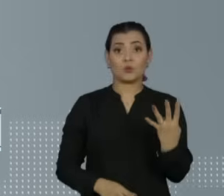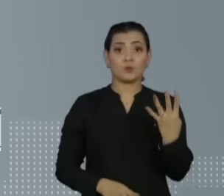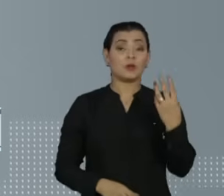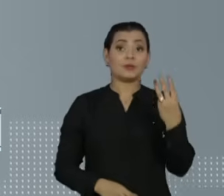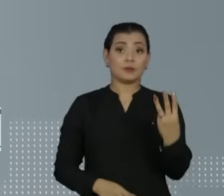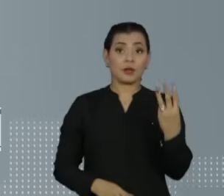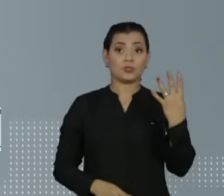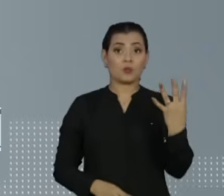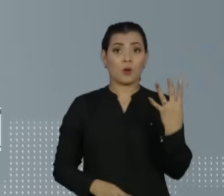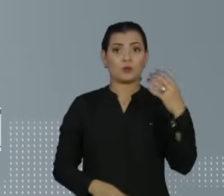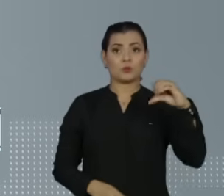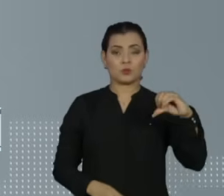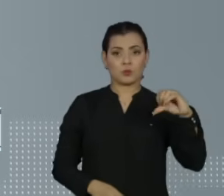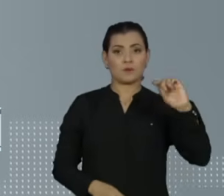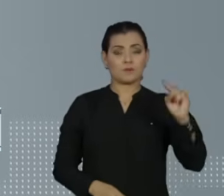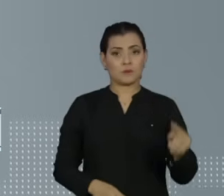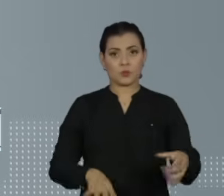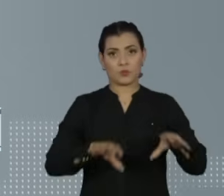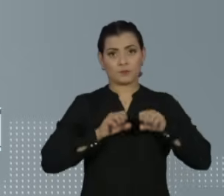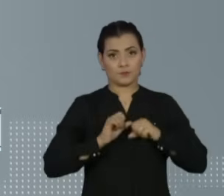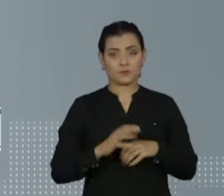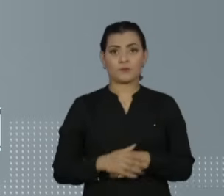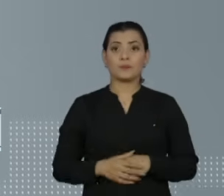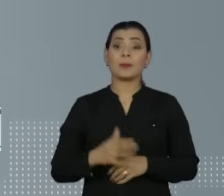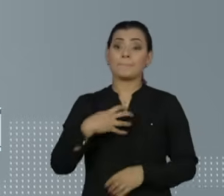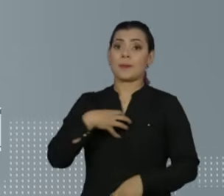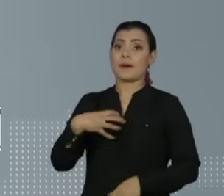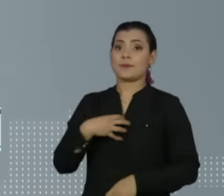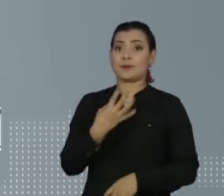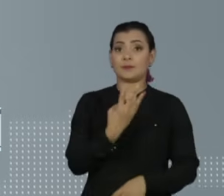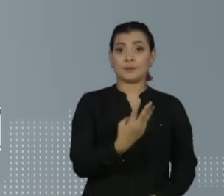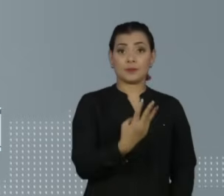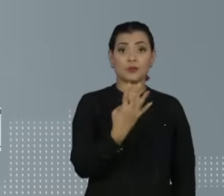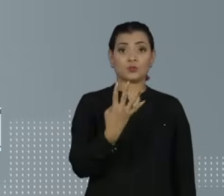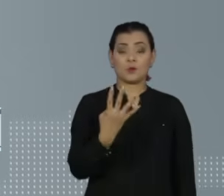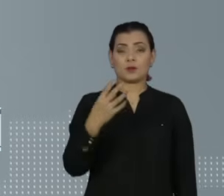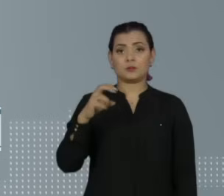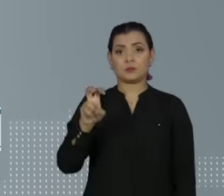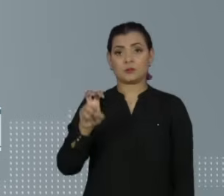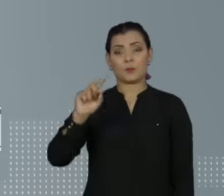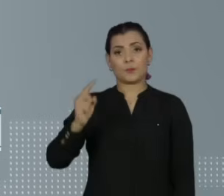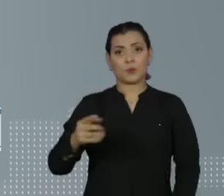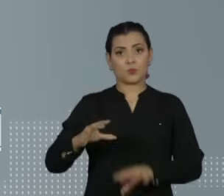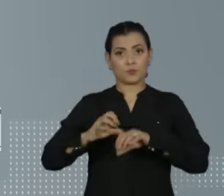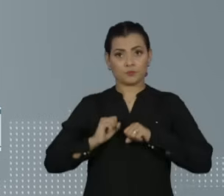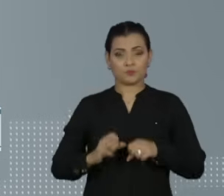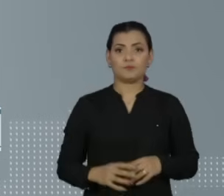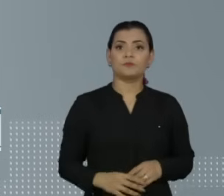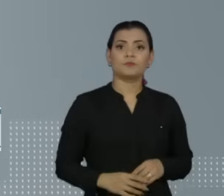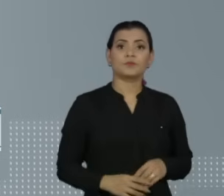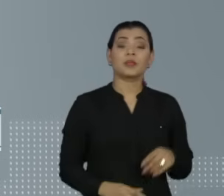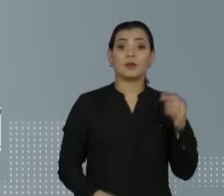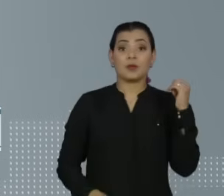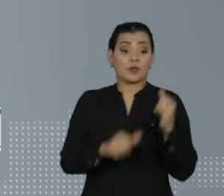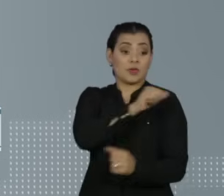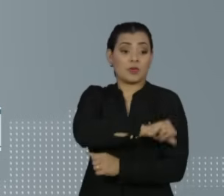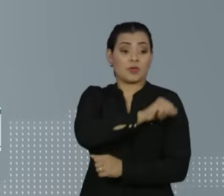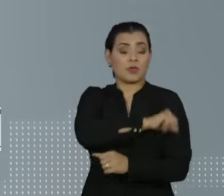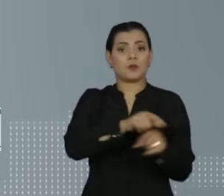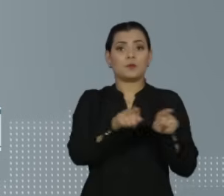quase 350 mil. A seguir vem a Bahia, com 345 mil. E o Rio de Janeiro,